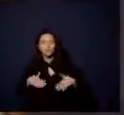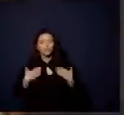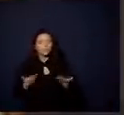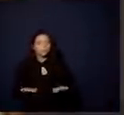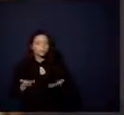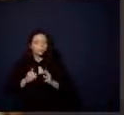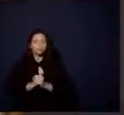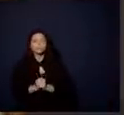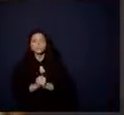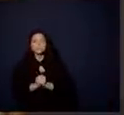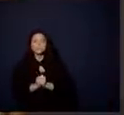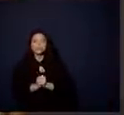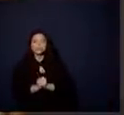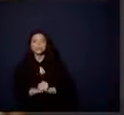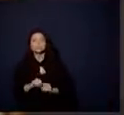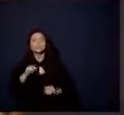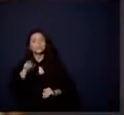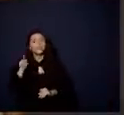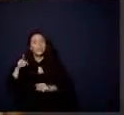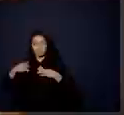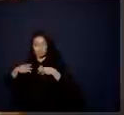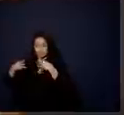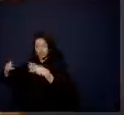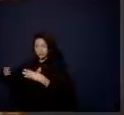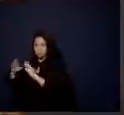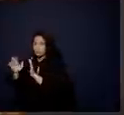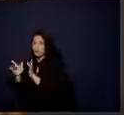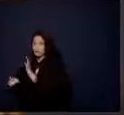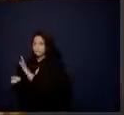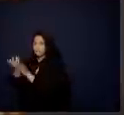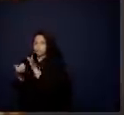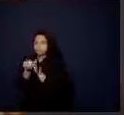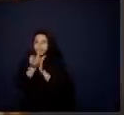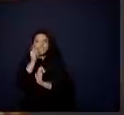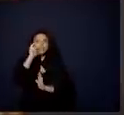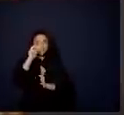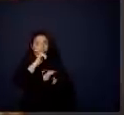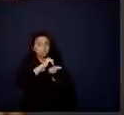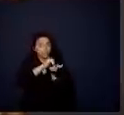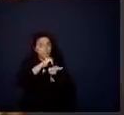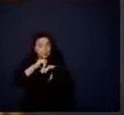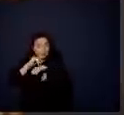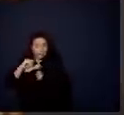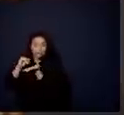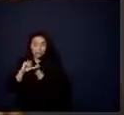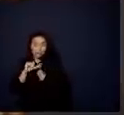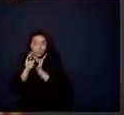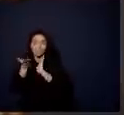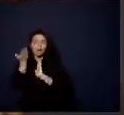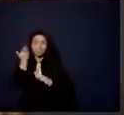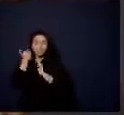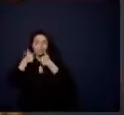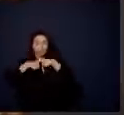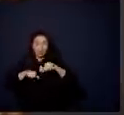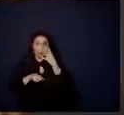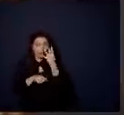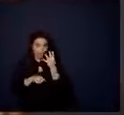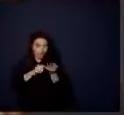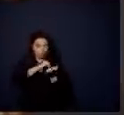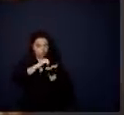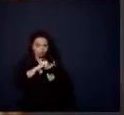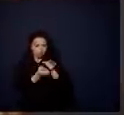não foi é importante a gente tem cinco secretarias Hoje ele iniciou inicialmente com quatro secretarias a